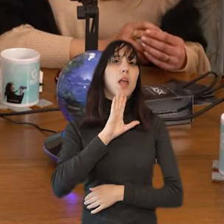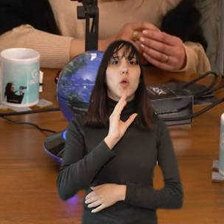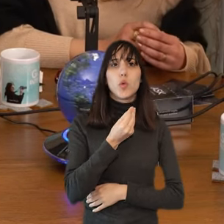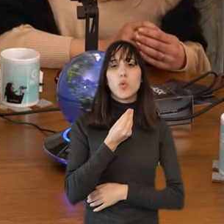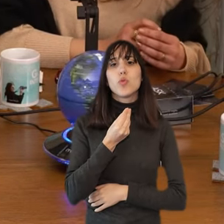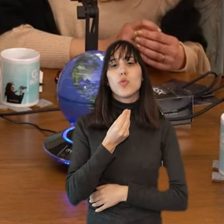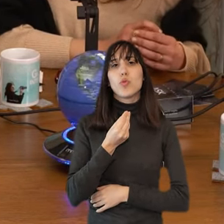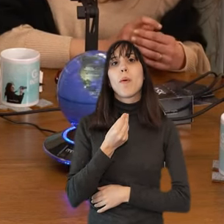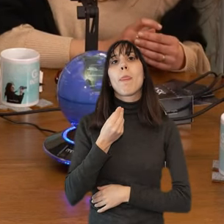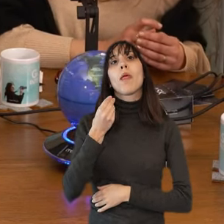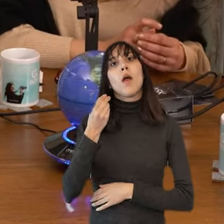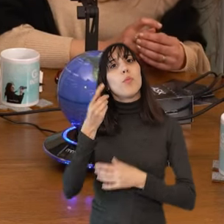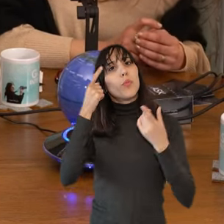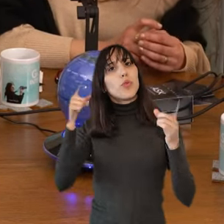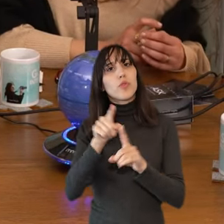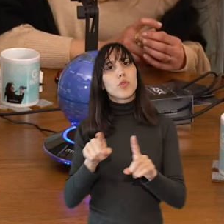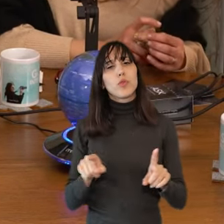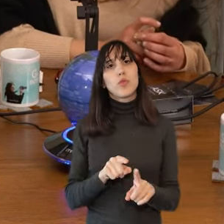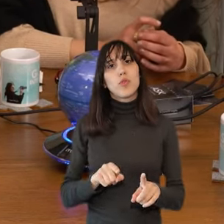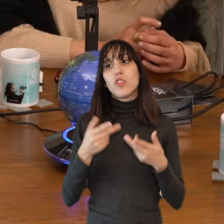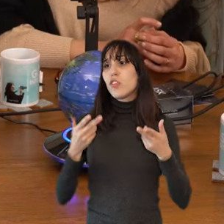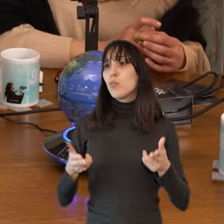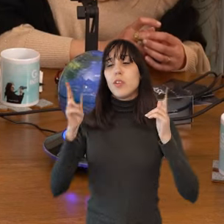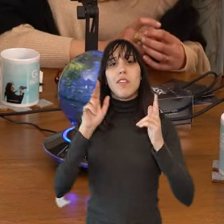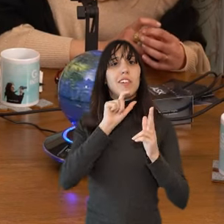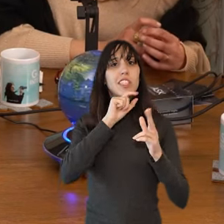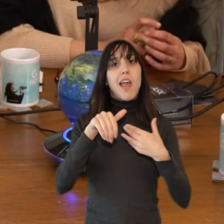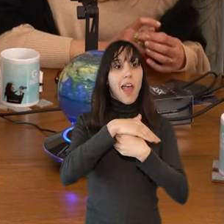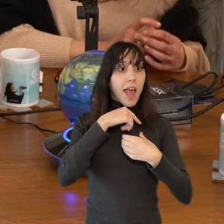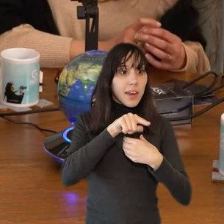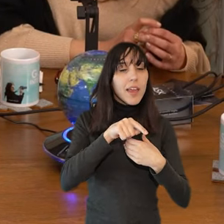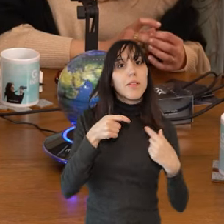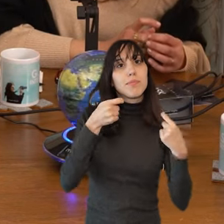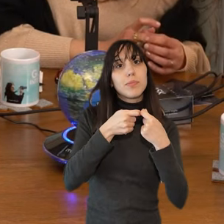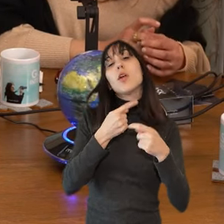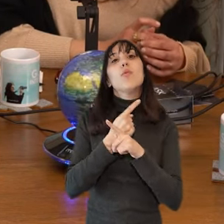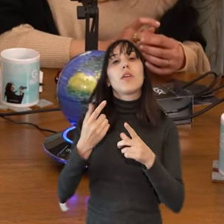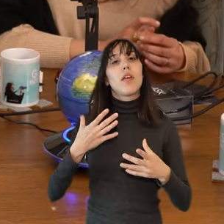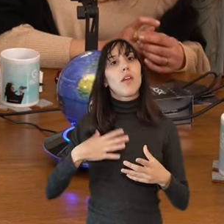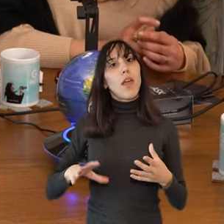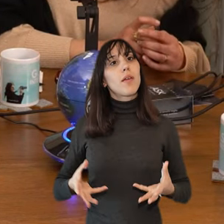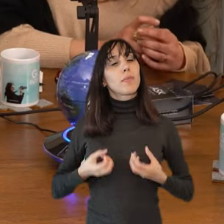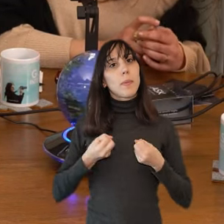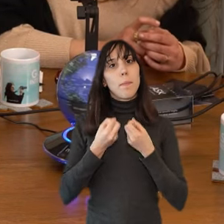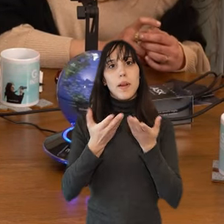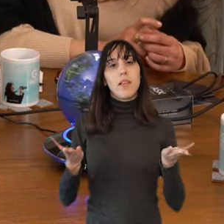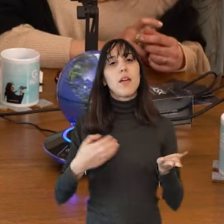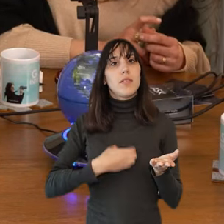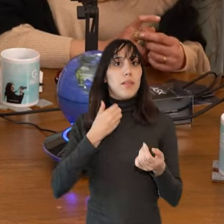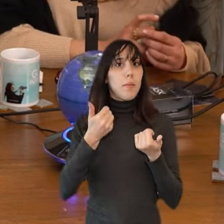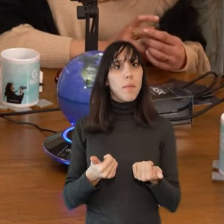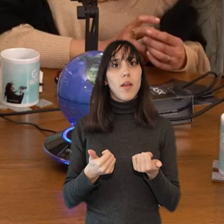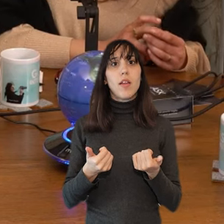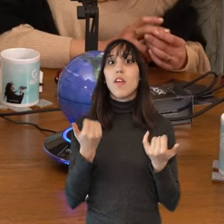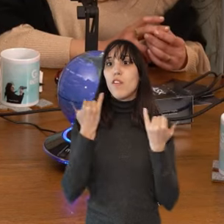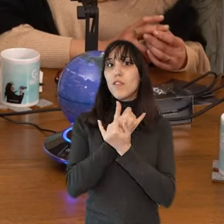eh professores né que estão disponíveis e naquela área e porque querem partilhar porque também se sentem bem e